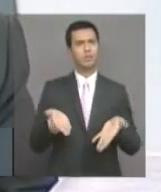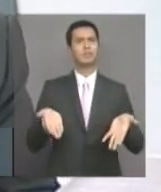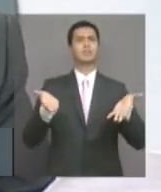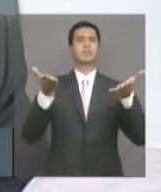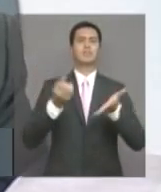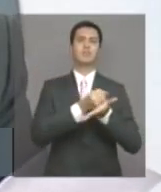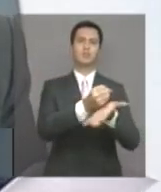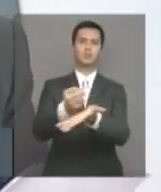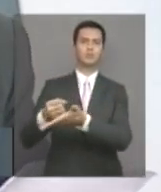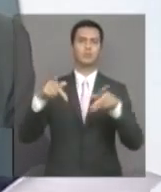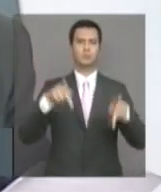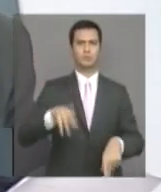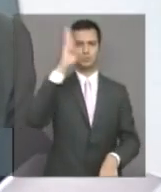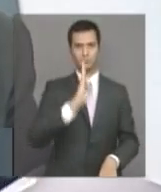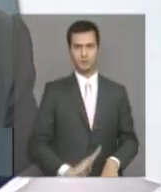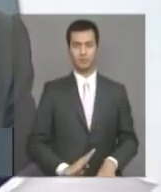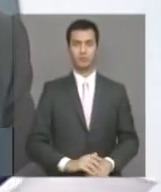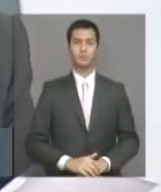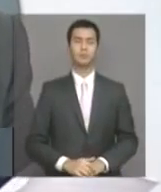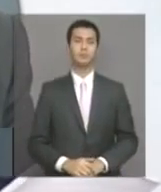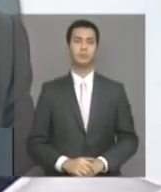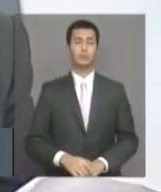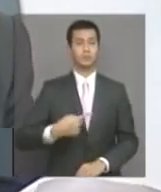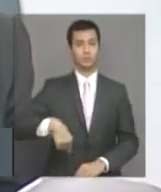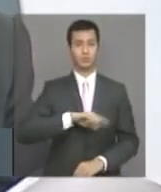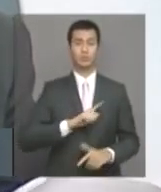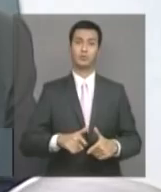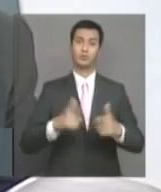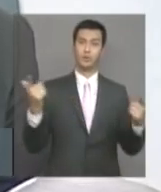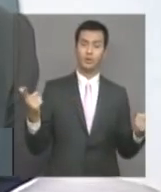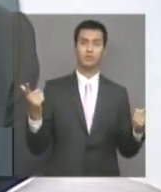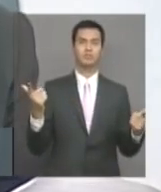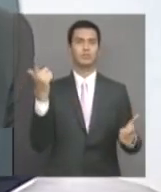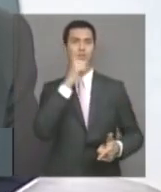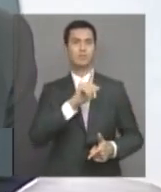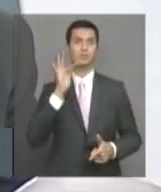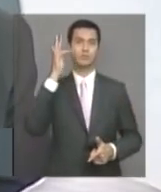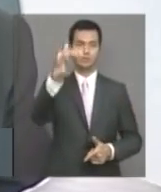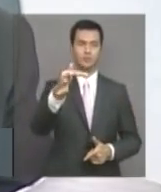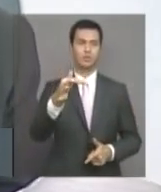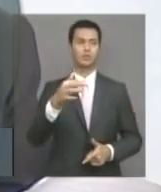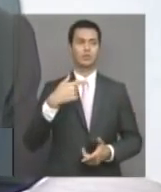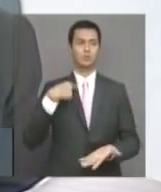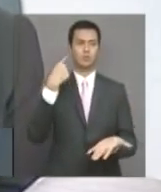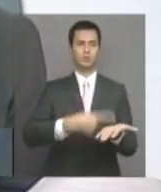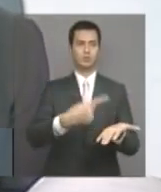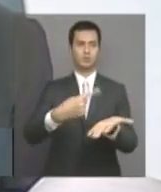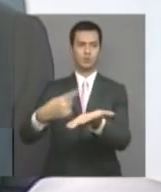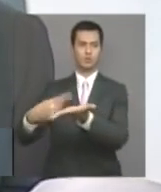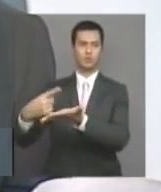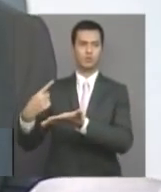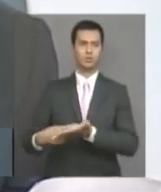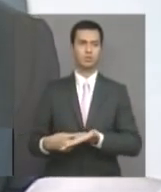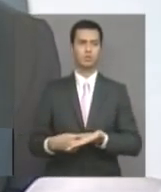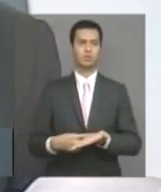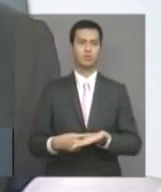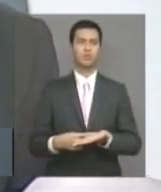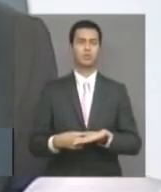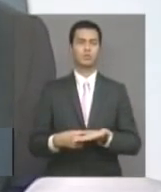Para o êxito dessa tarefa, contamos com o dinamismo e com a dinâmica ministra